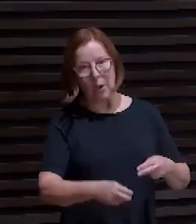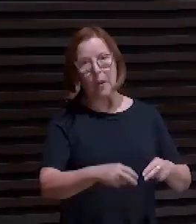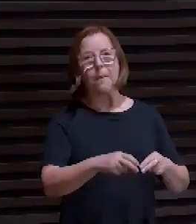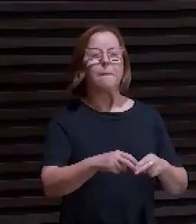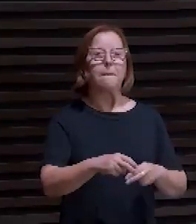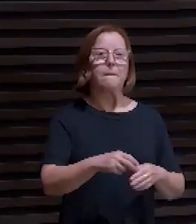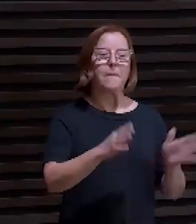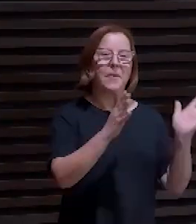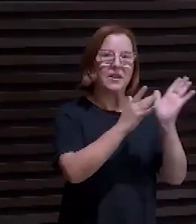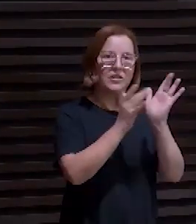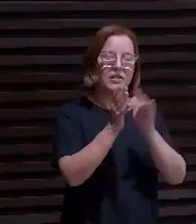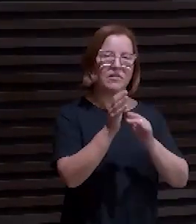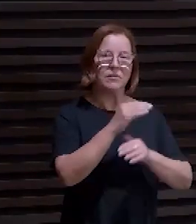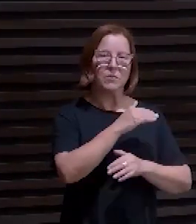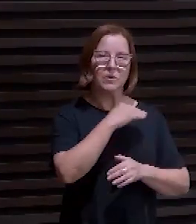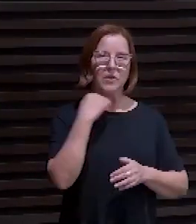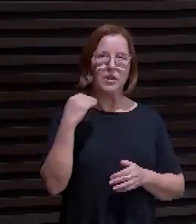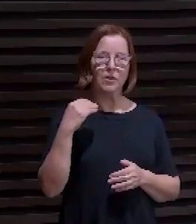anemia profunda.